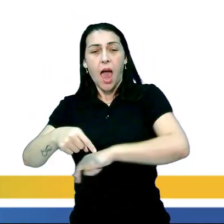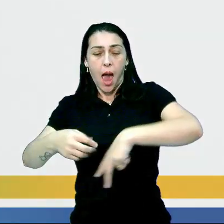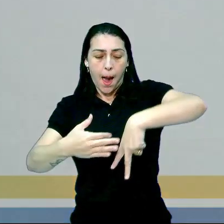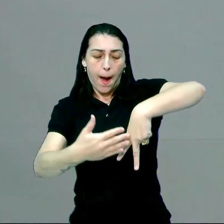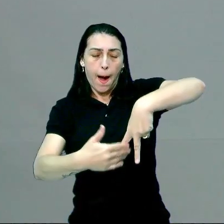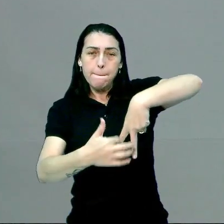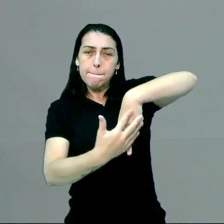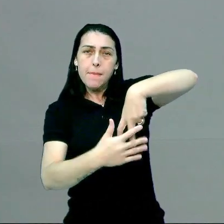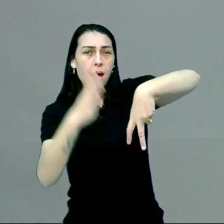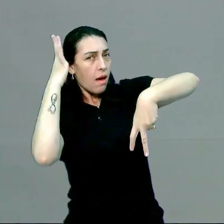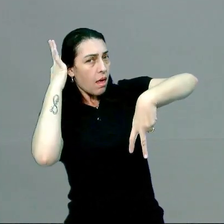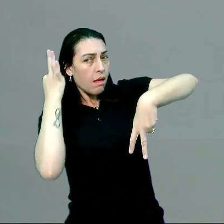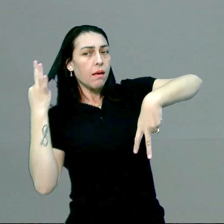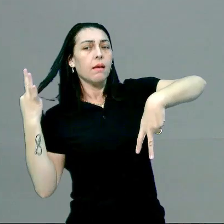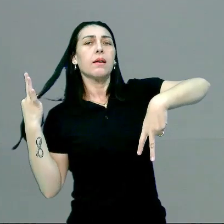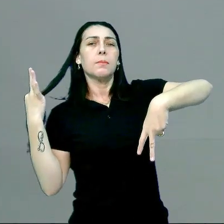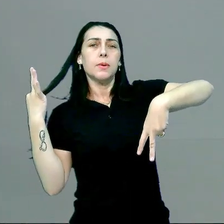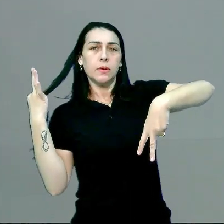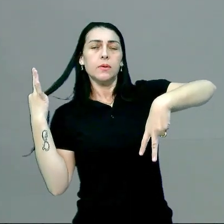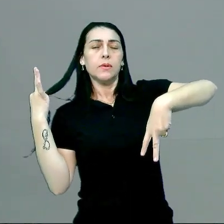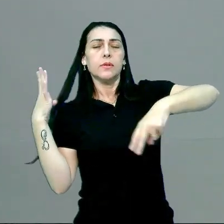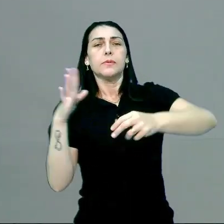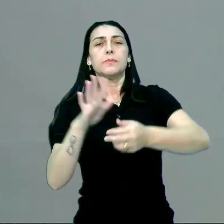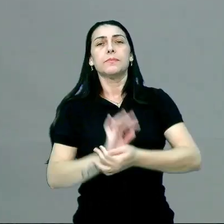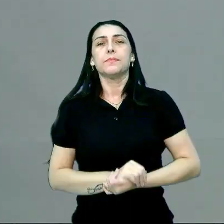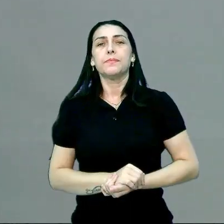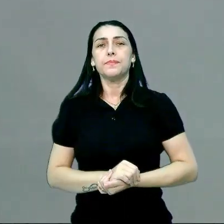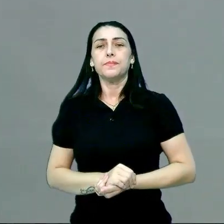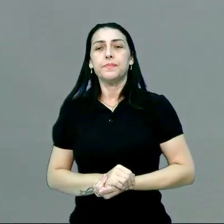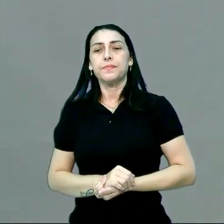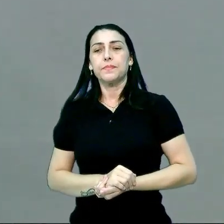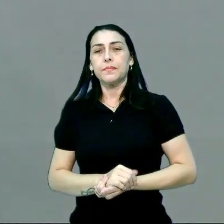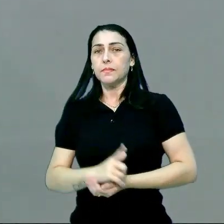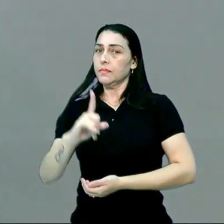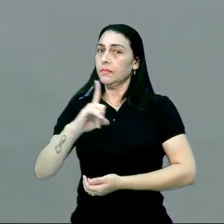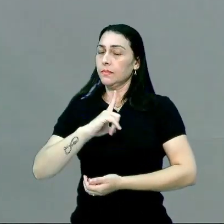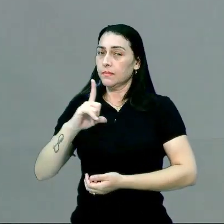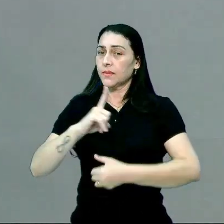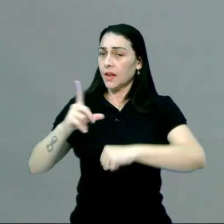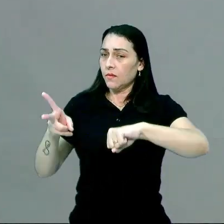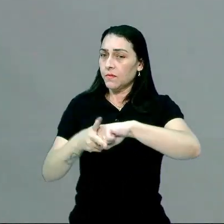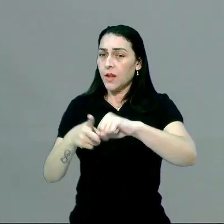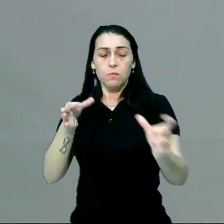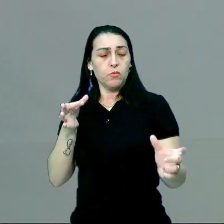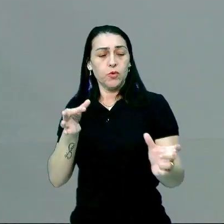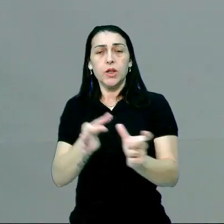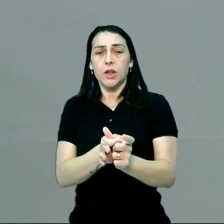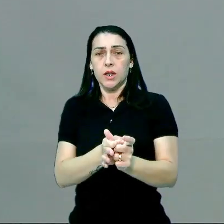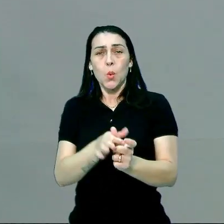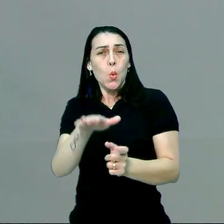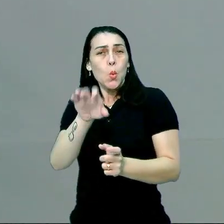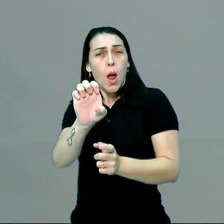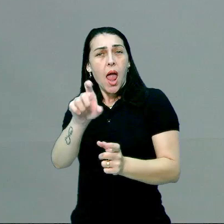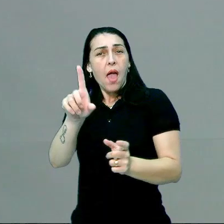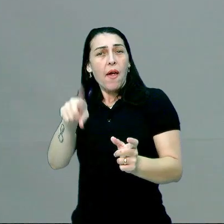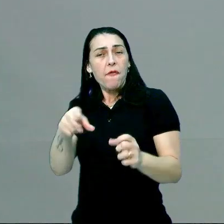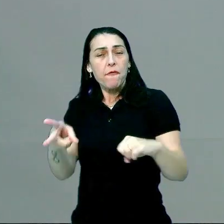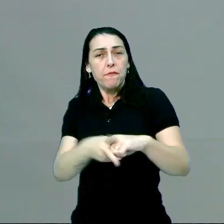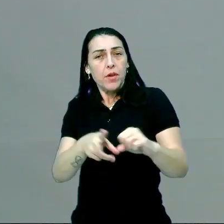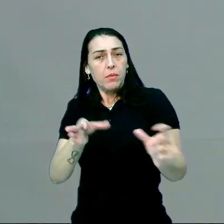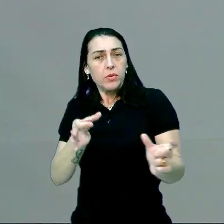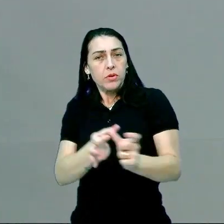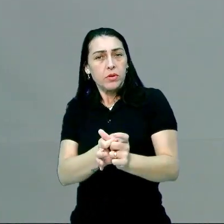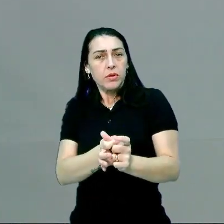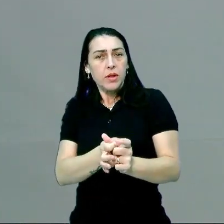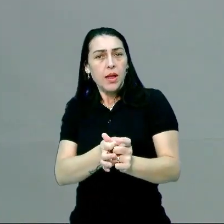perna cabeluda. Que é a perna cabeluda. Nós temos verbo de ligação. O ezinho aí é verbo de